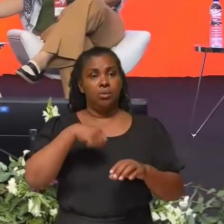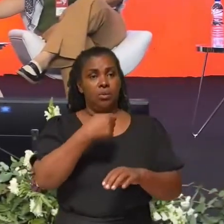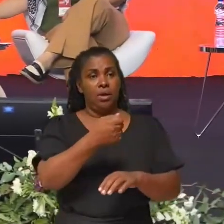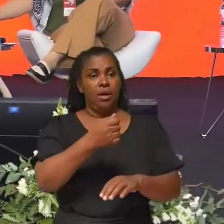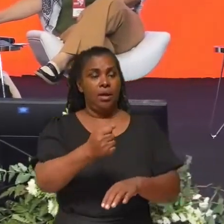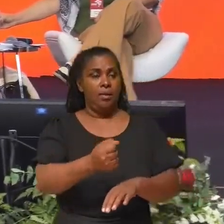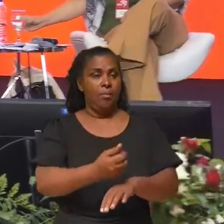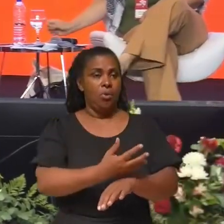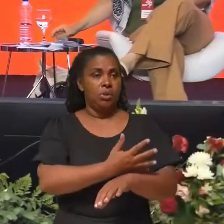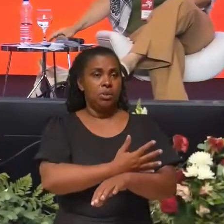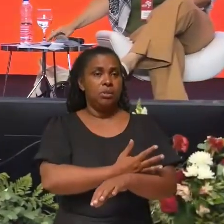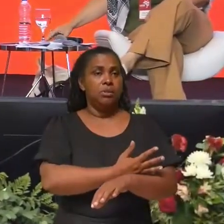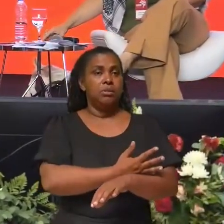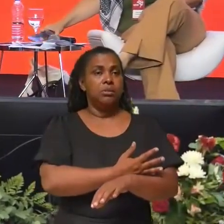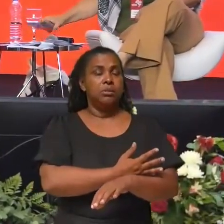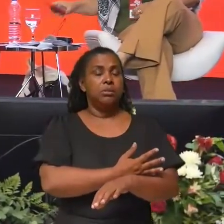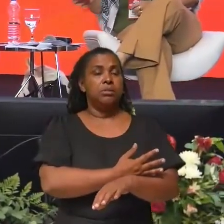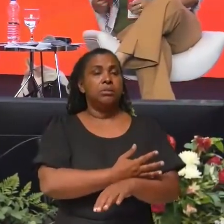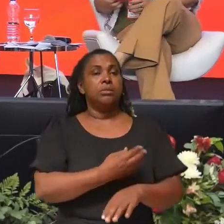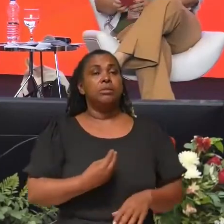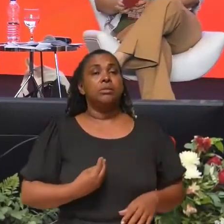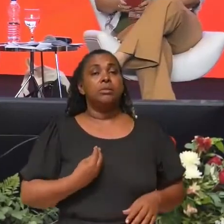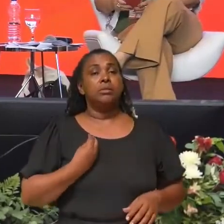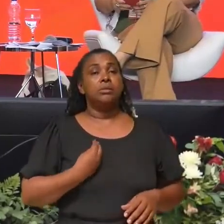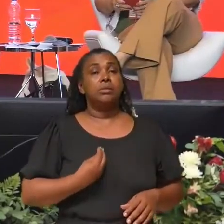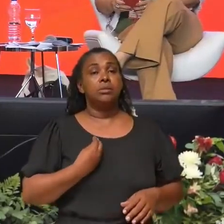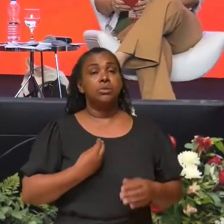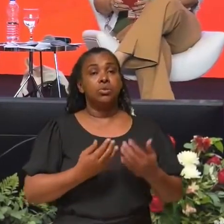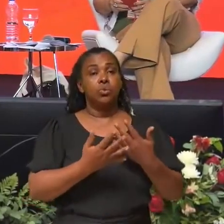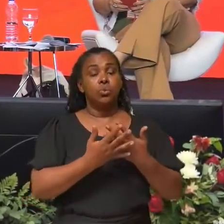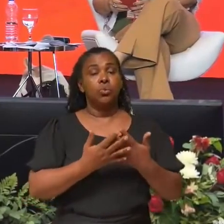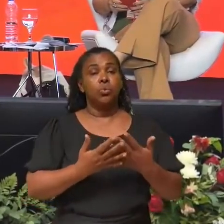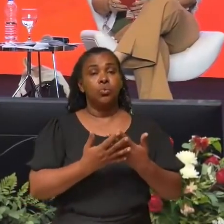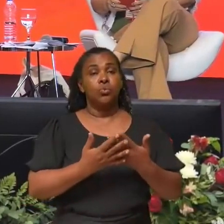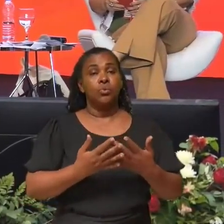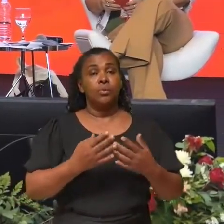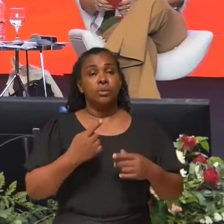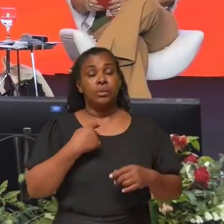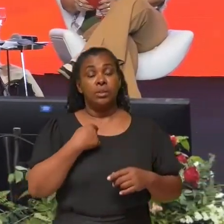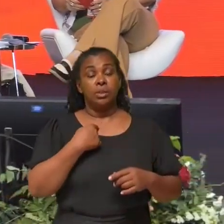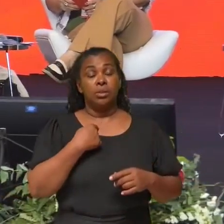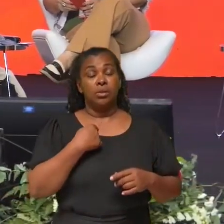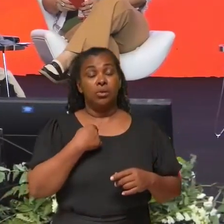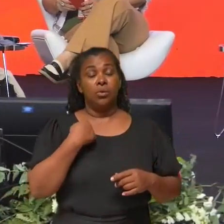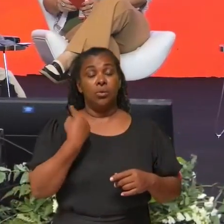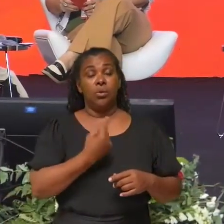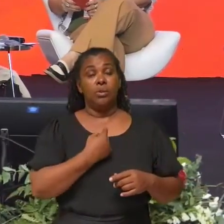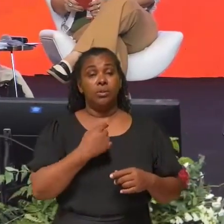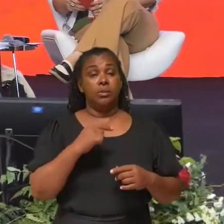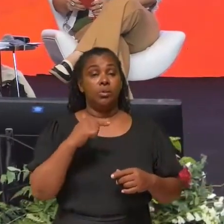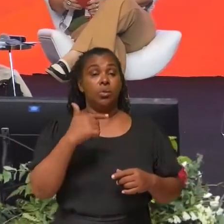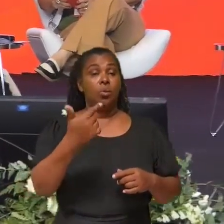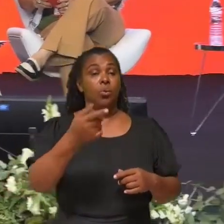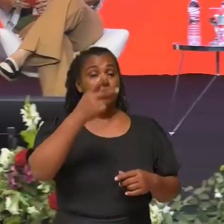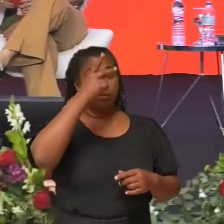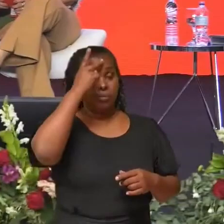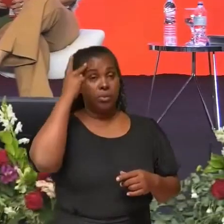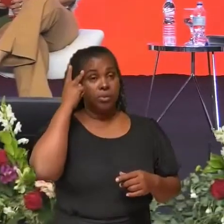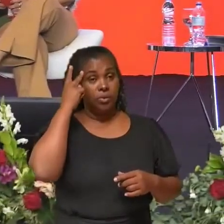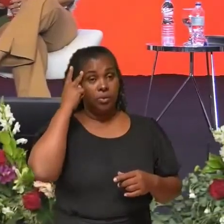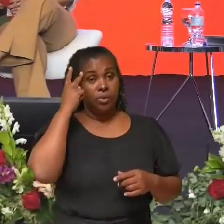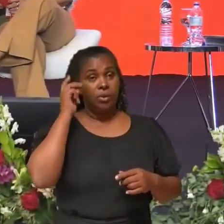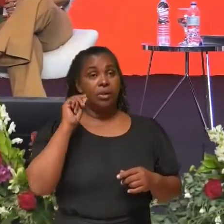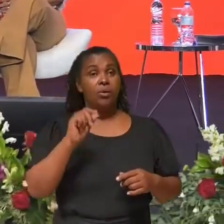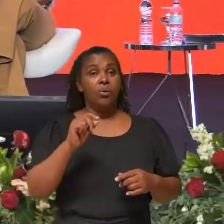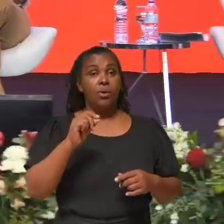E existe um filtro entre nós e o outro. Esse filtro é a imagem. Antes de eu